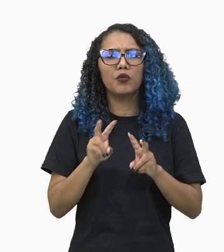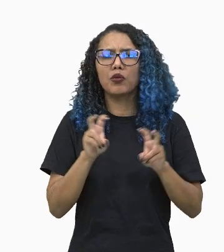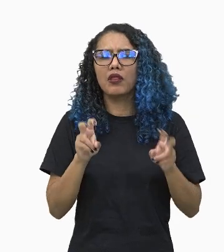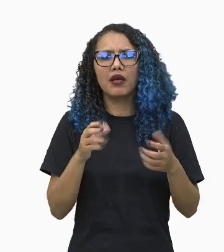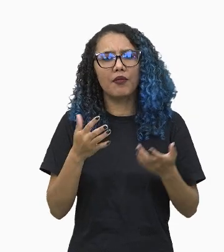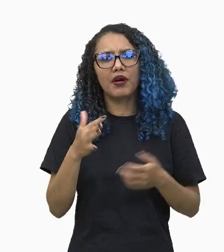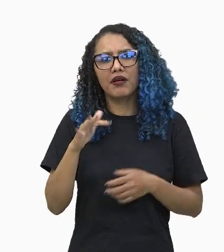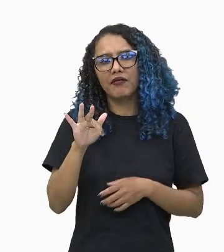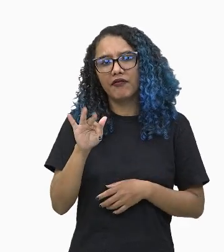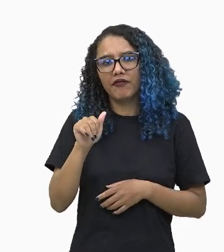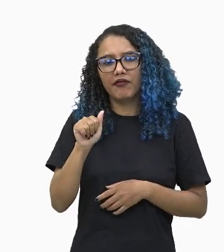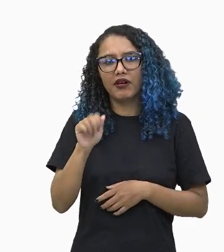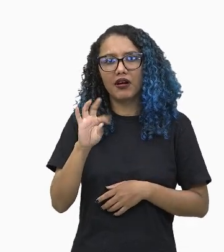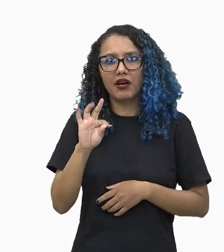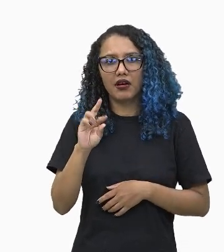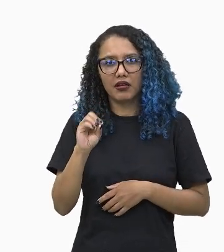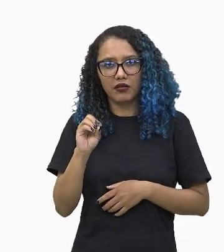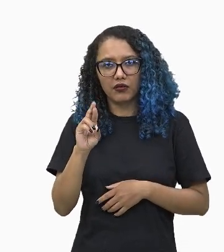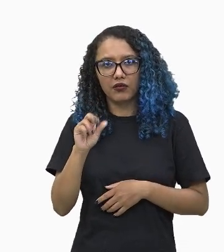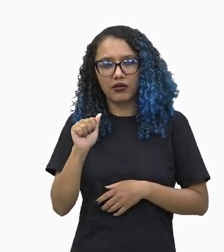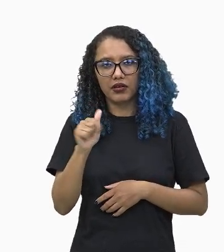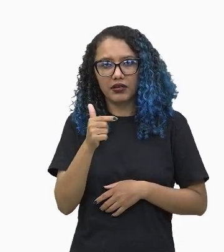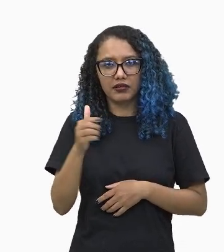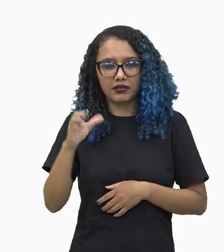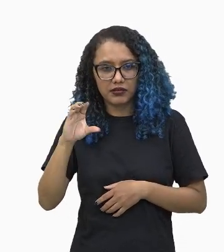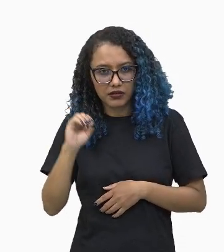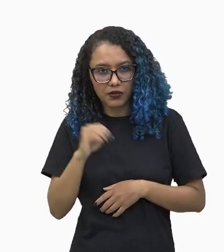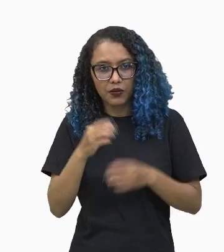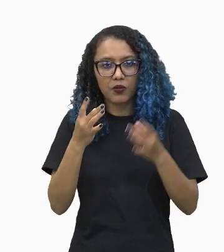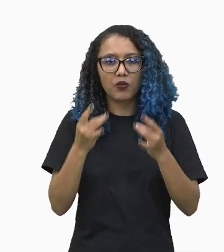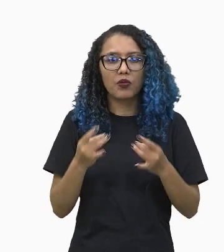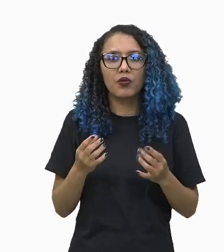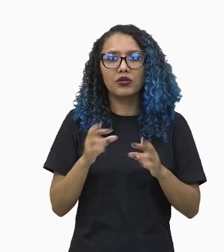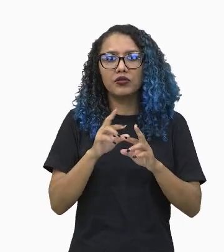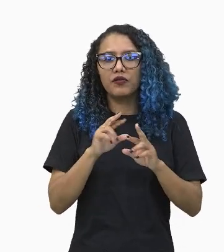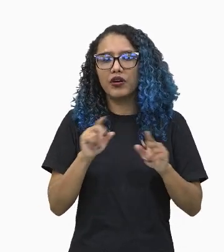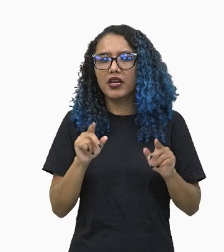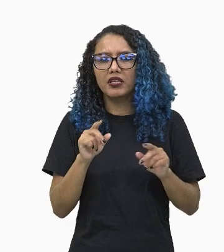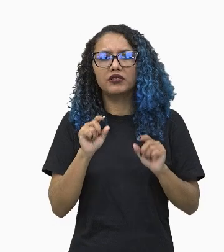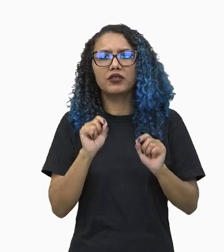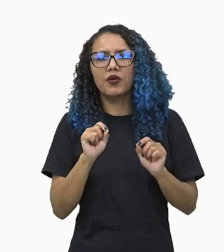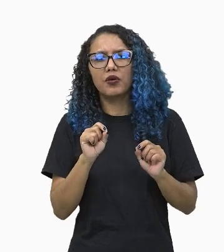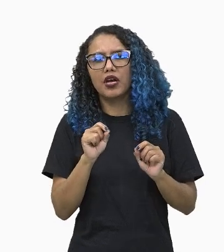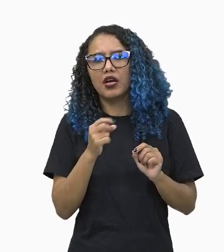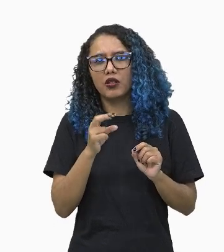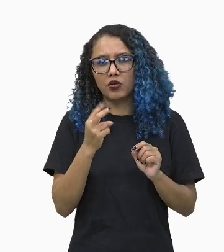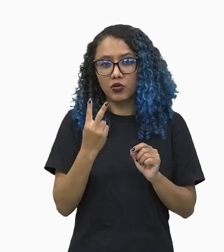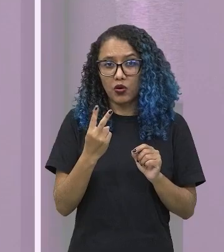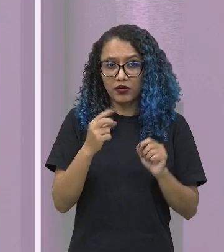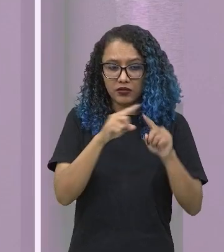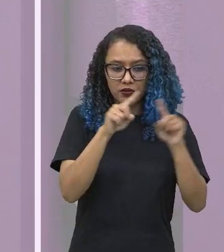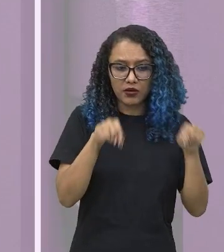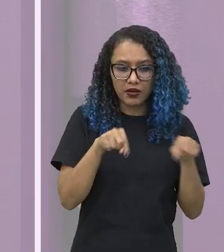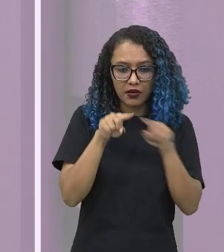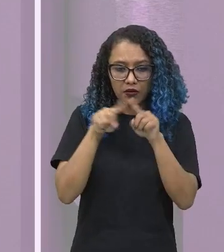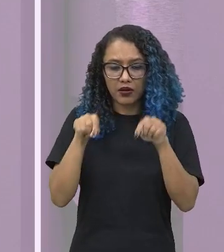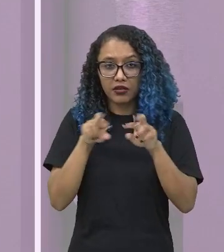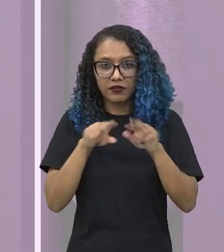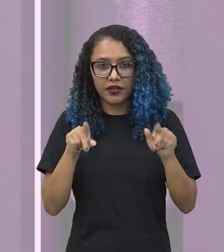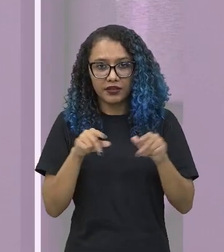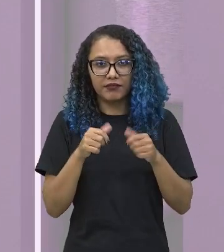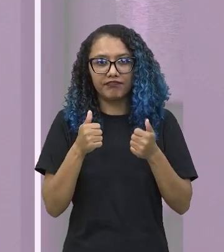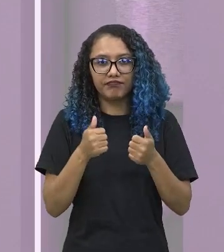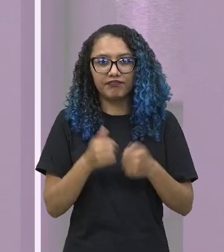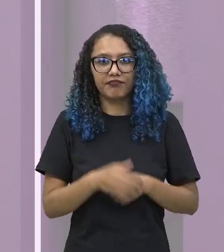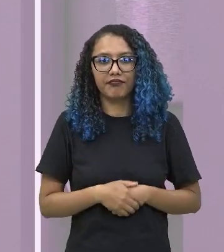conhecimento fatoração, detalhamento, diferença entre dois quadrados. Então,